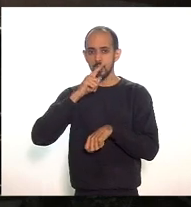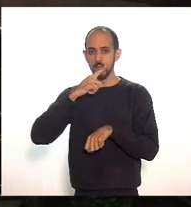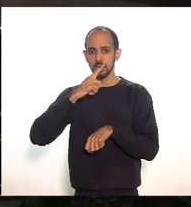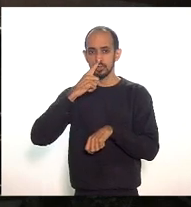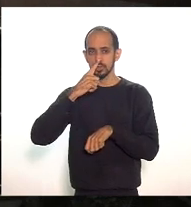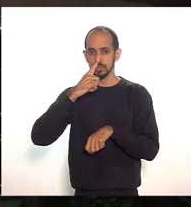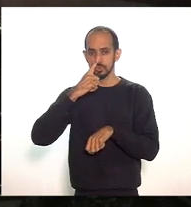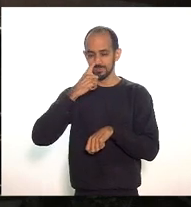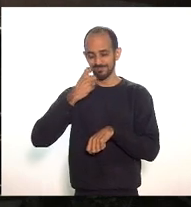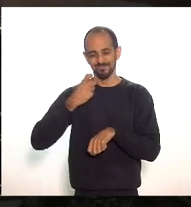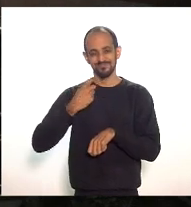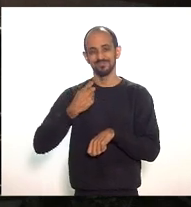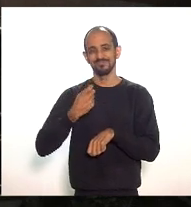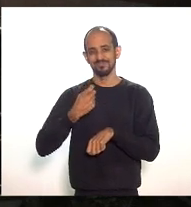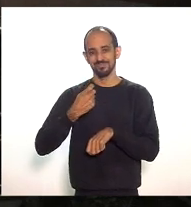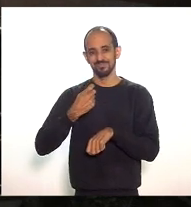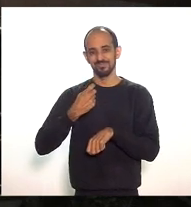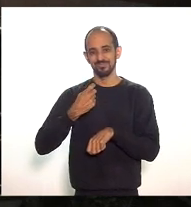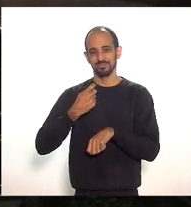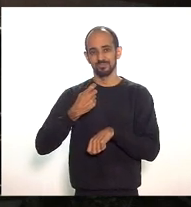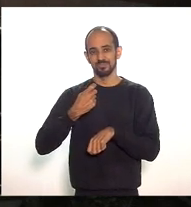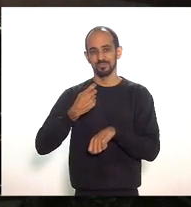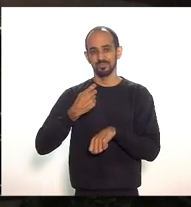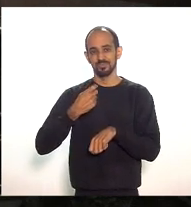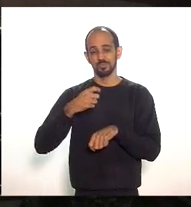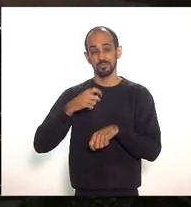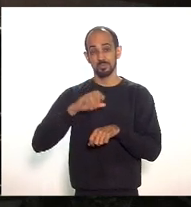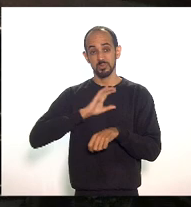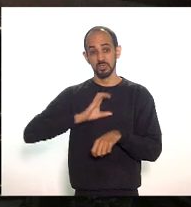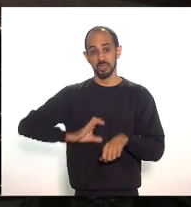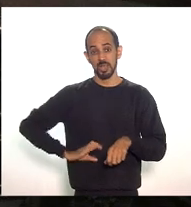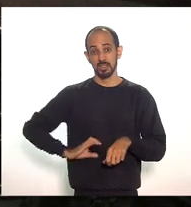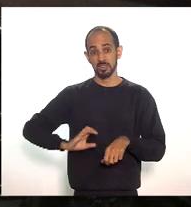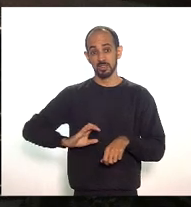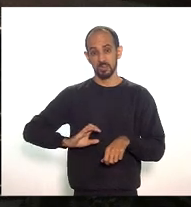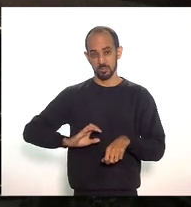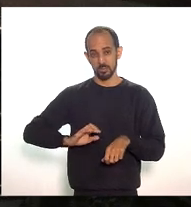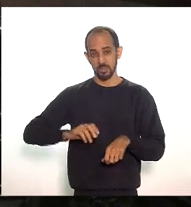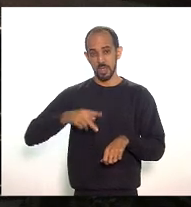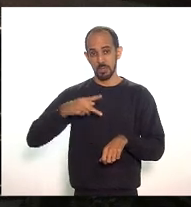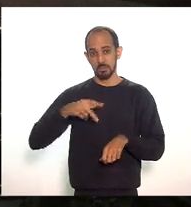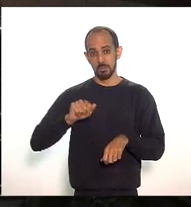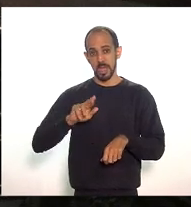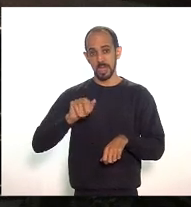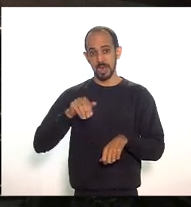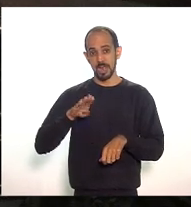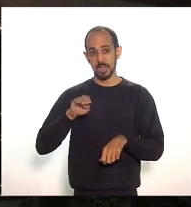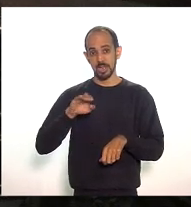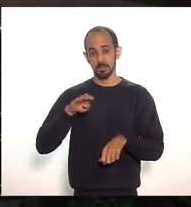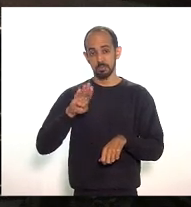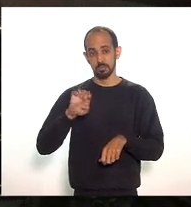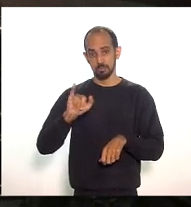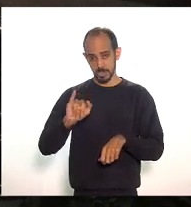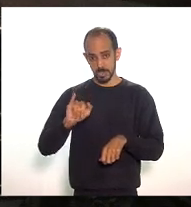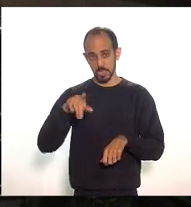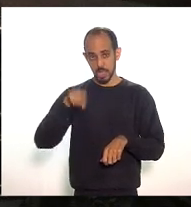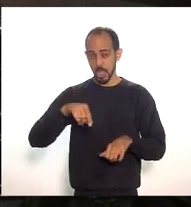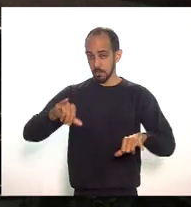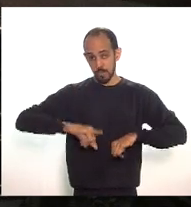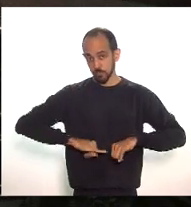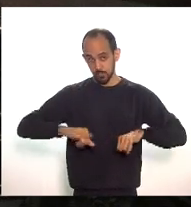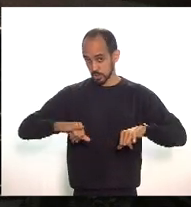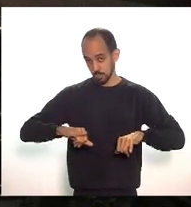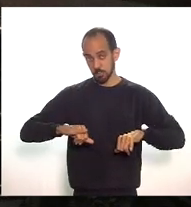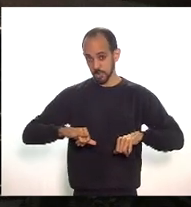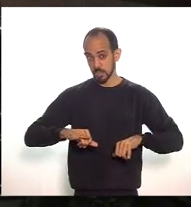e vamos dizer coisa pior para o cidadão Fluminense Paracambi como o senhor mesmo disse é uma vítima dessa estatal